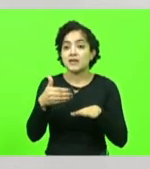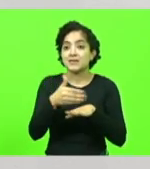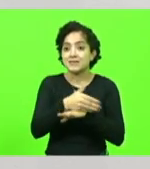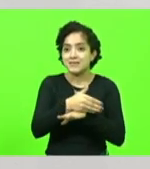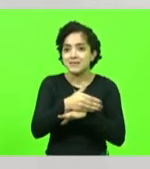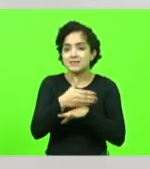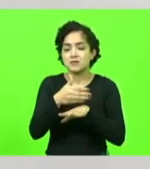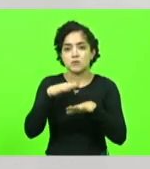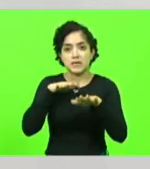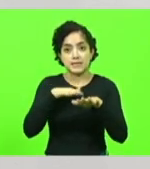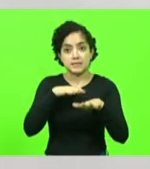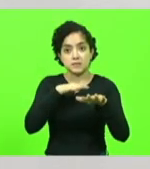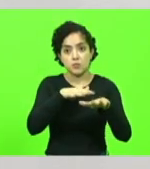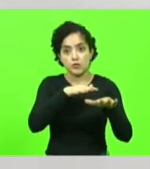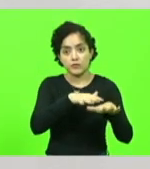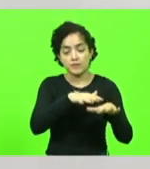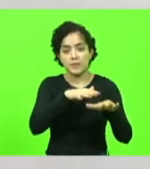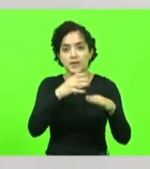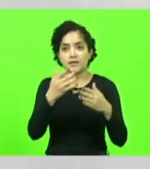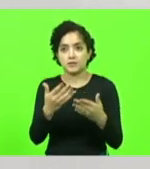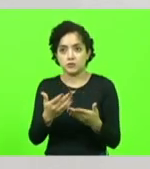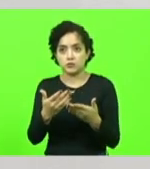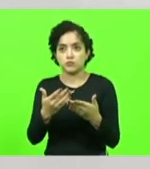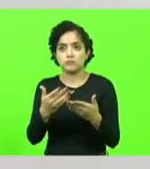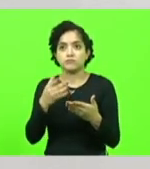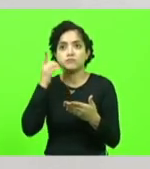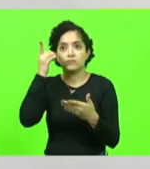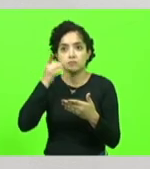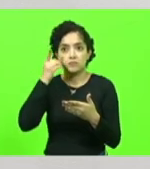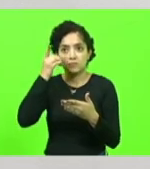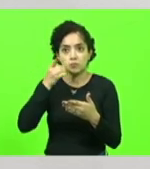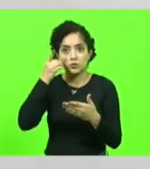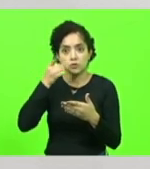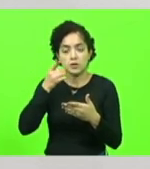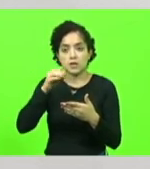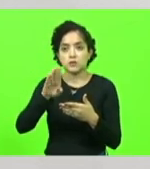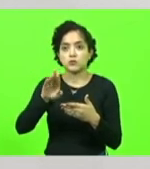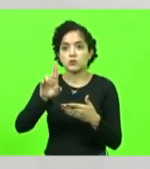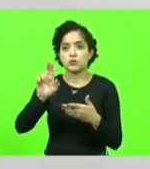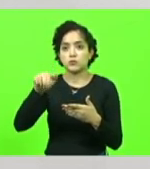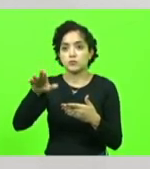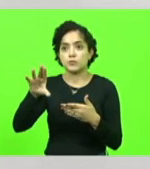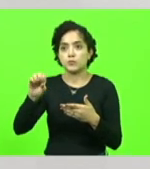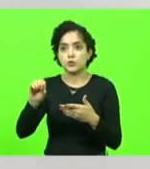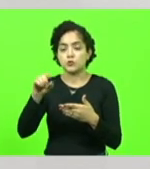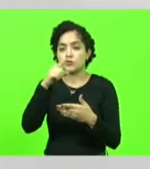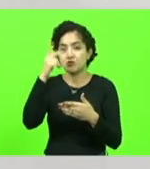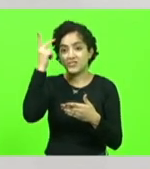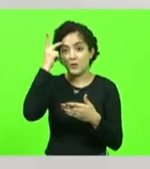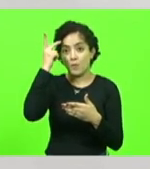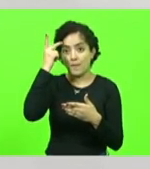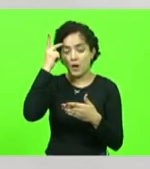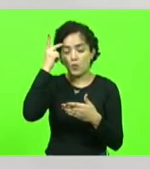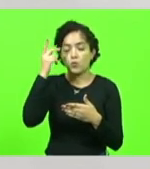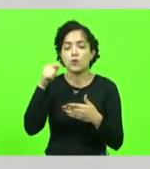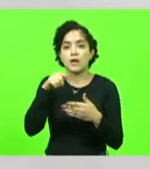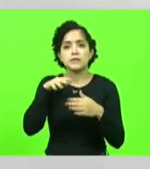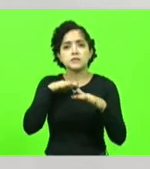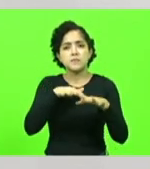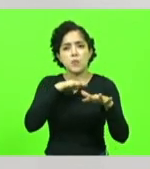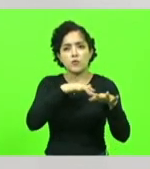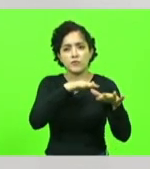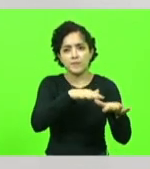esse movimento, através de um grande deputado estadual, chamado deputado Bruno, ele é de São Paulo. Esse movimento ele